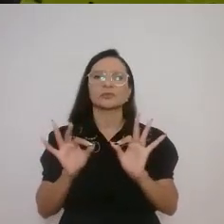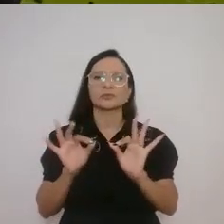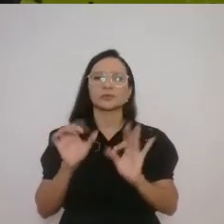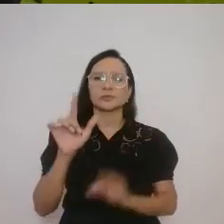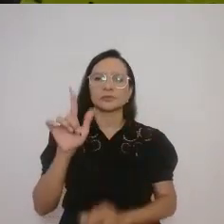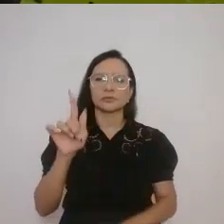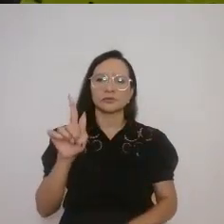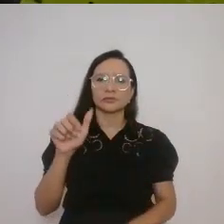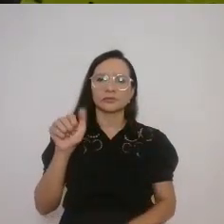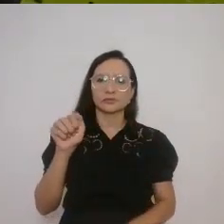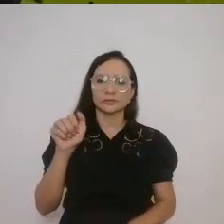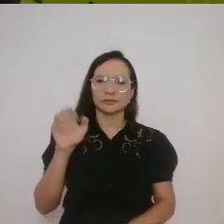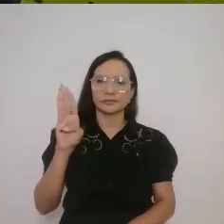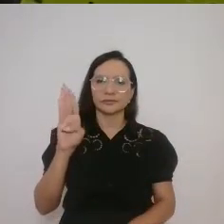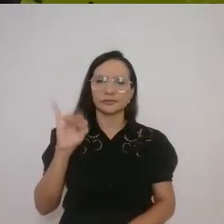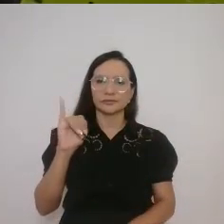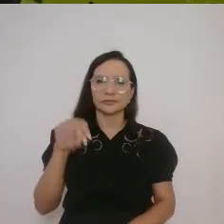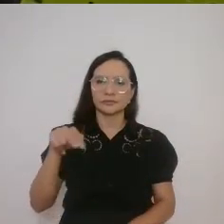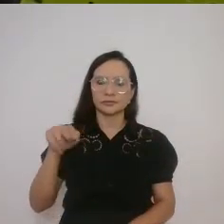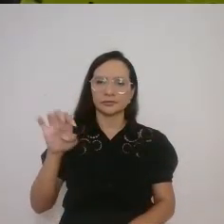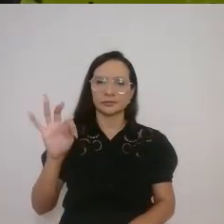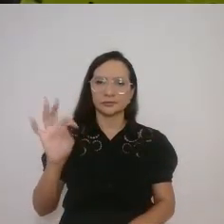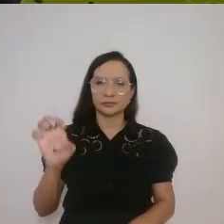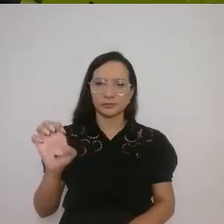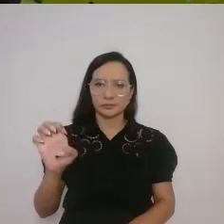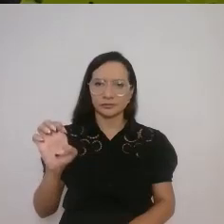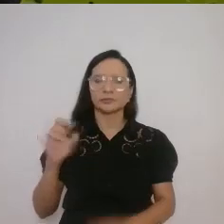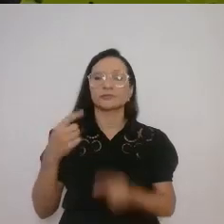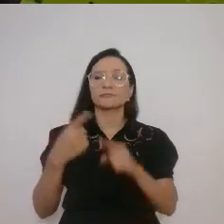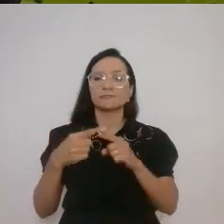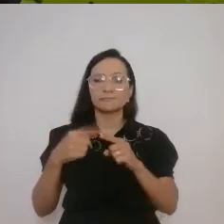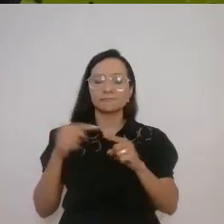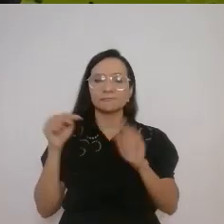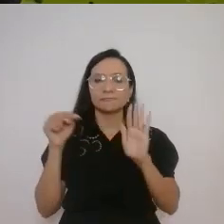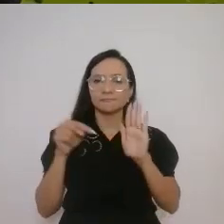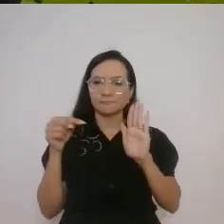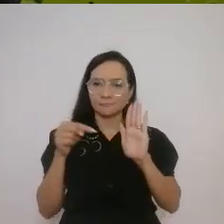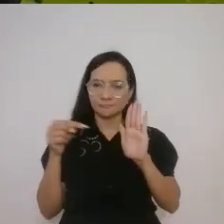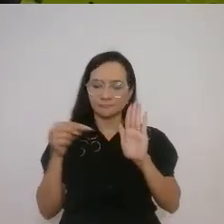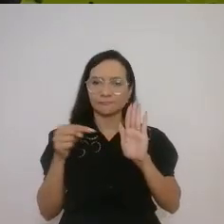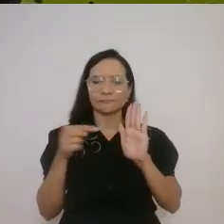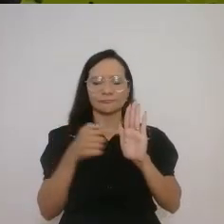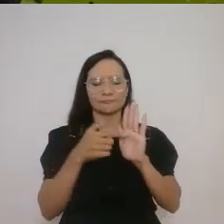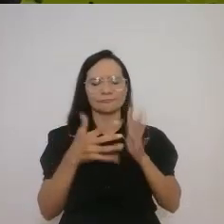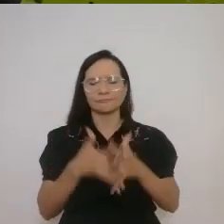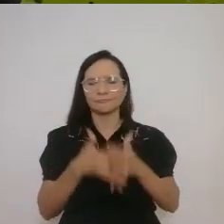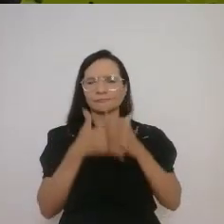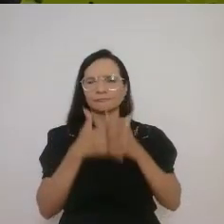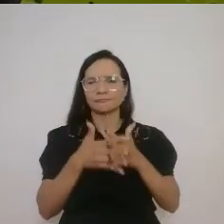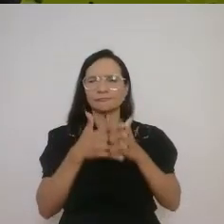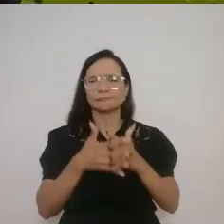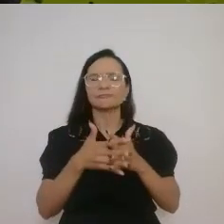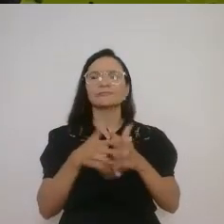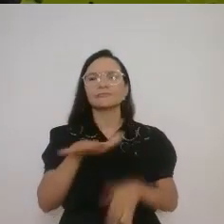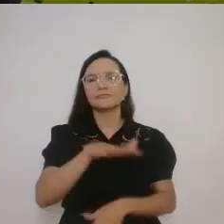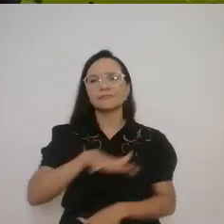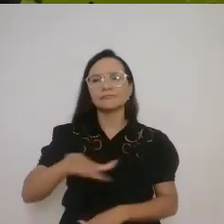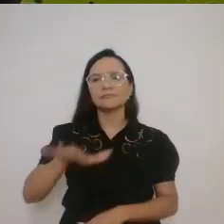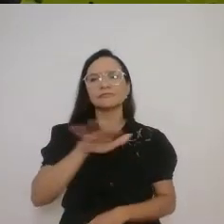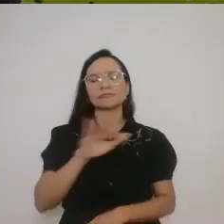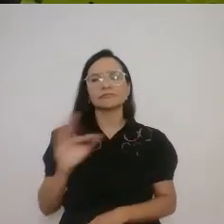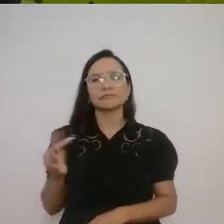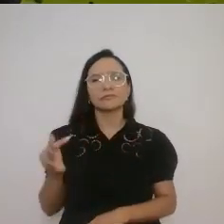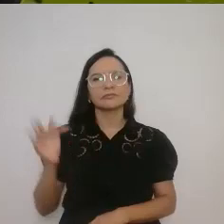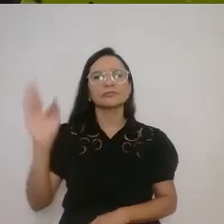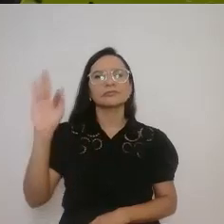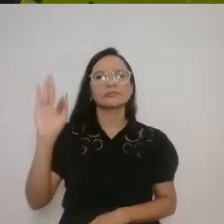Polícia Federal, porque essa matéria ainda está extremamente confusa no âmbito federal, uma vez que ora